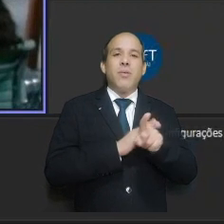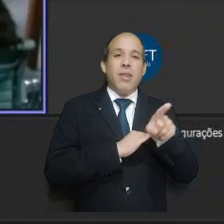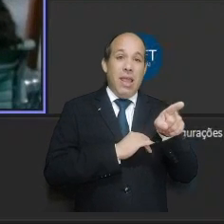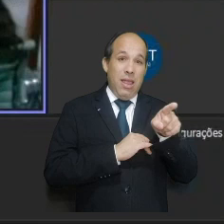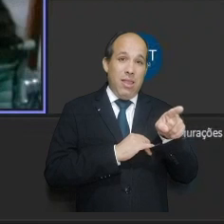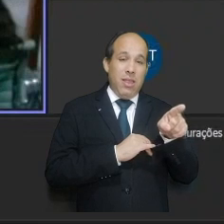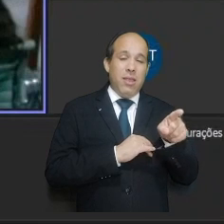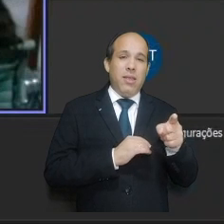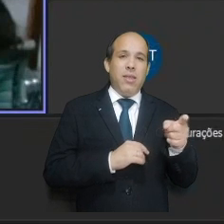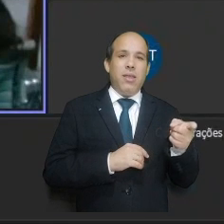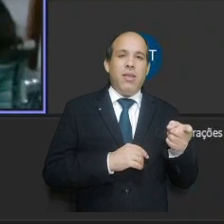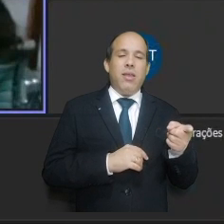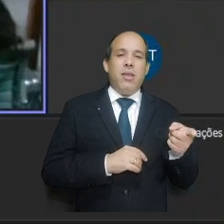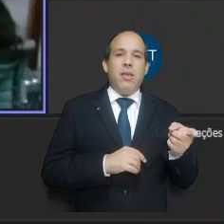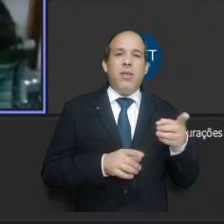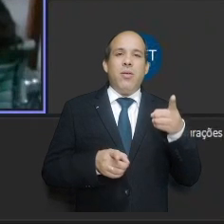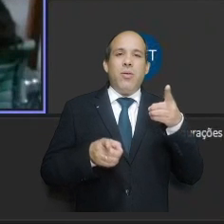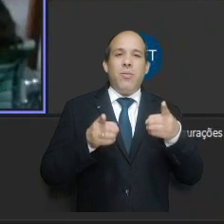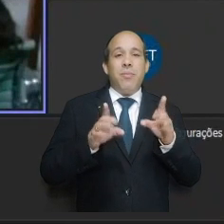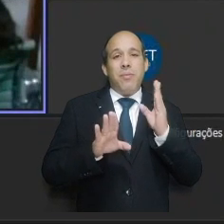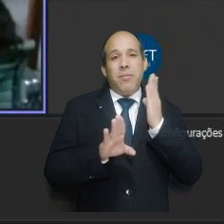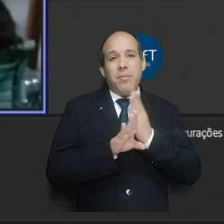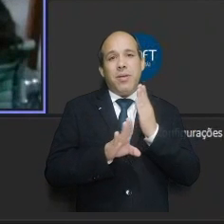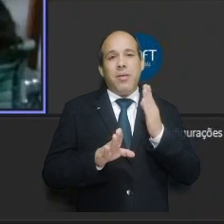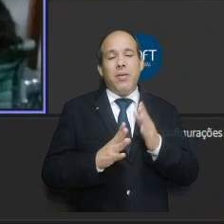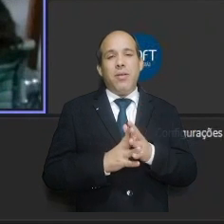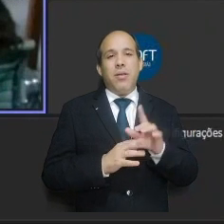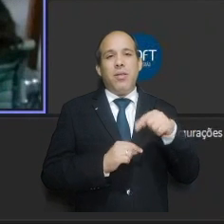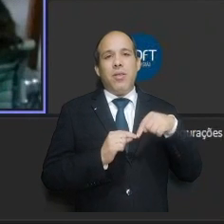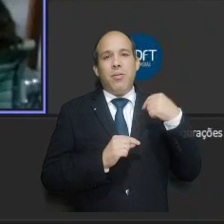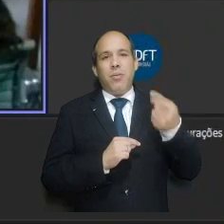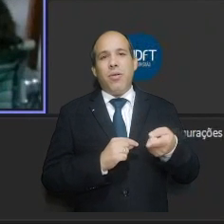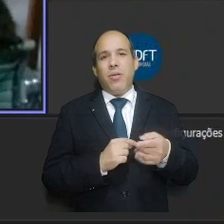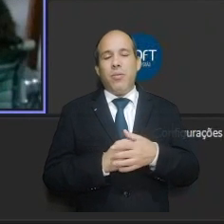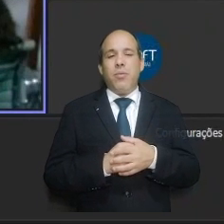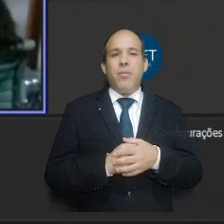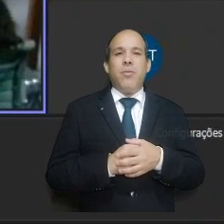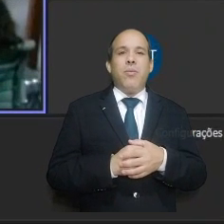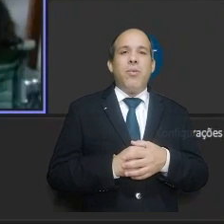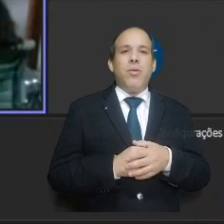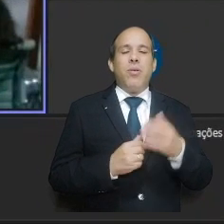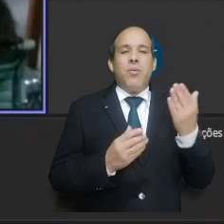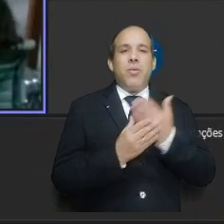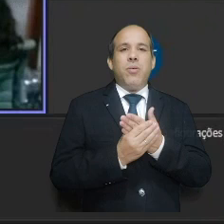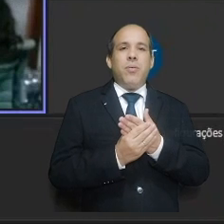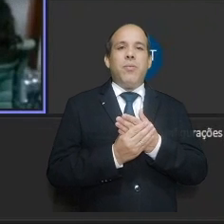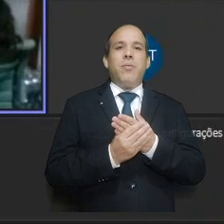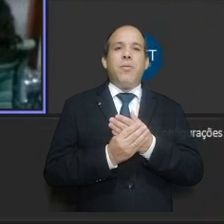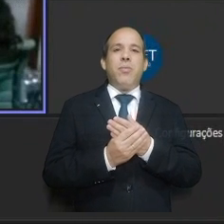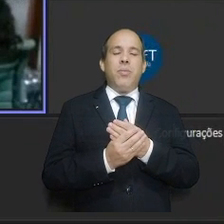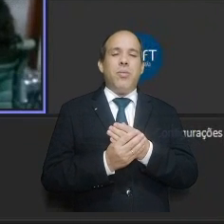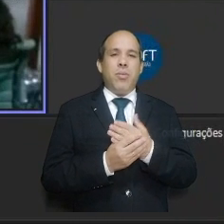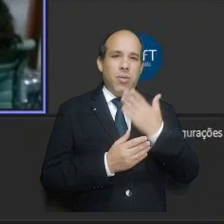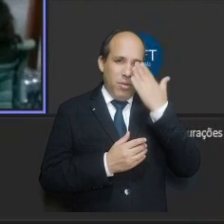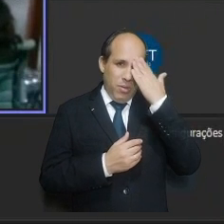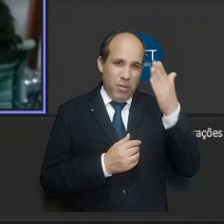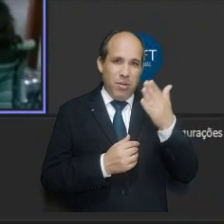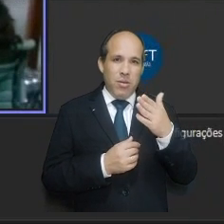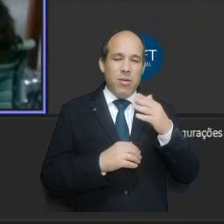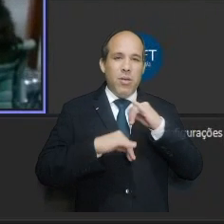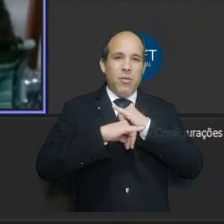vontade de ouvir o ilustre desembargador, mas fica para o próximo